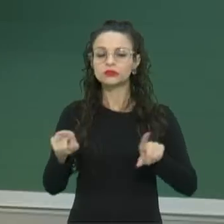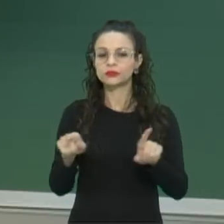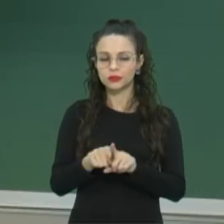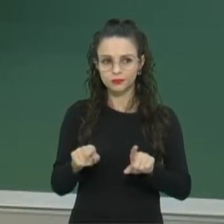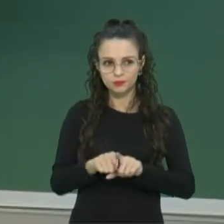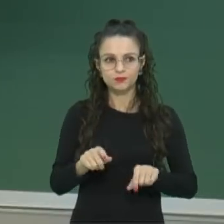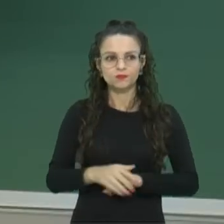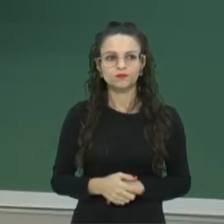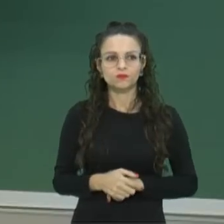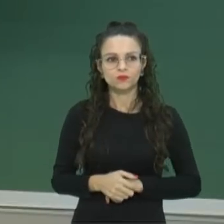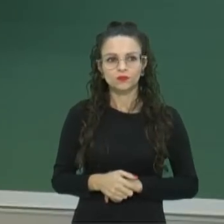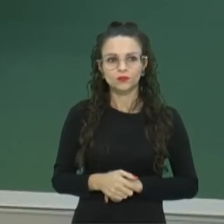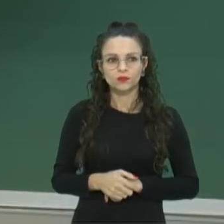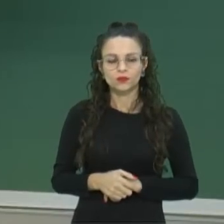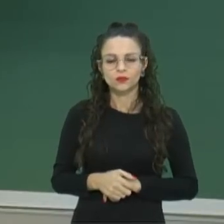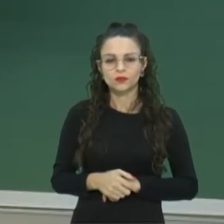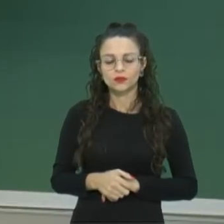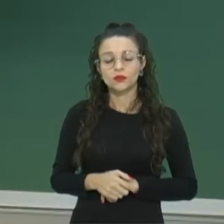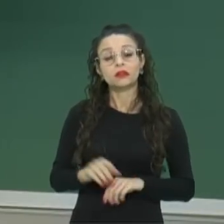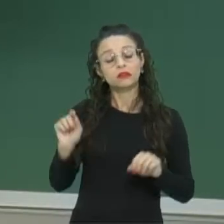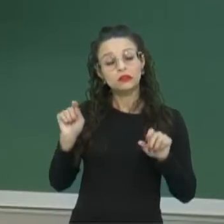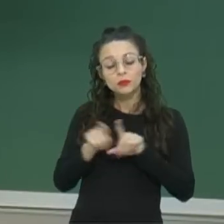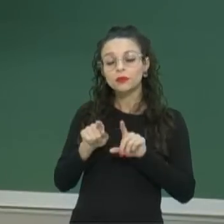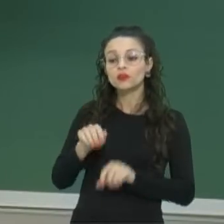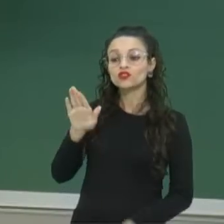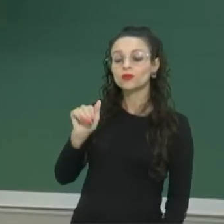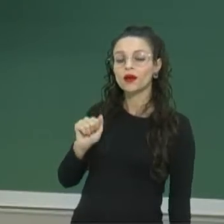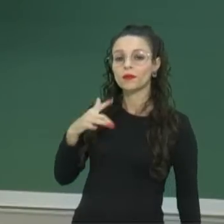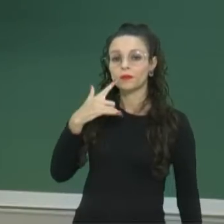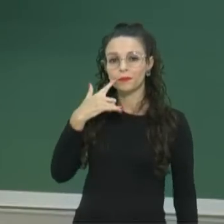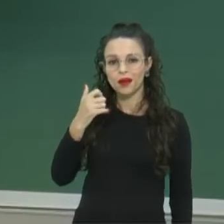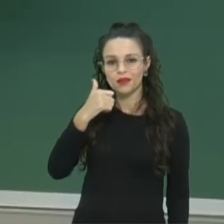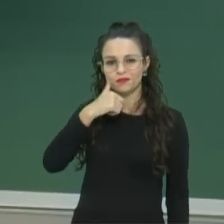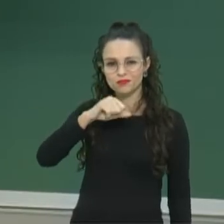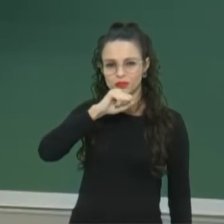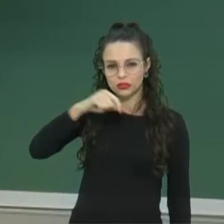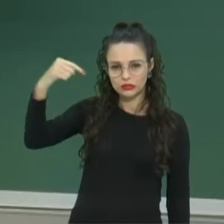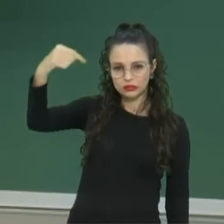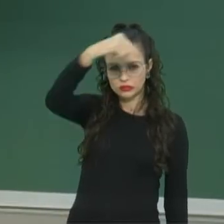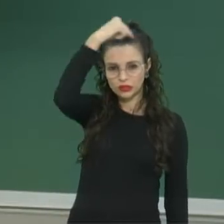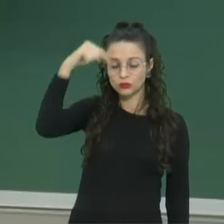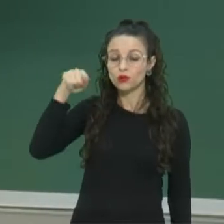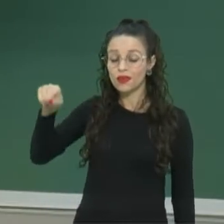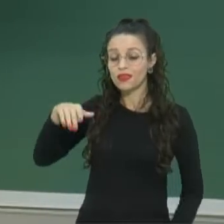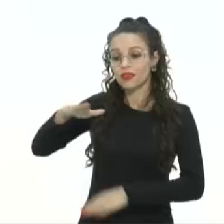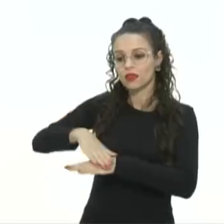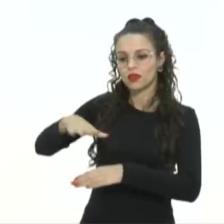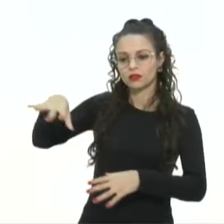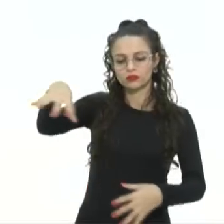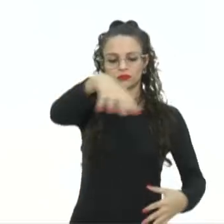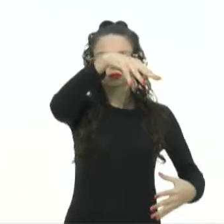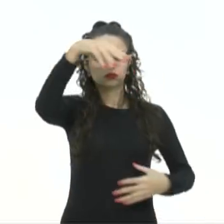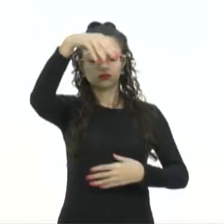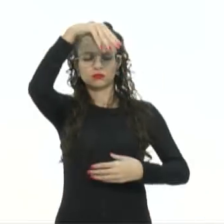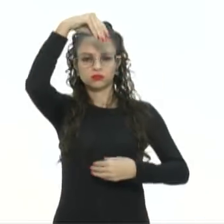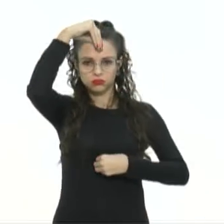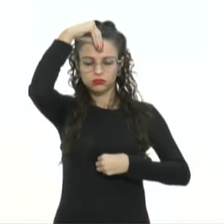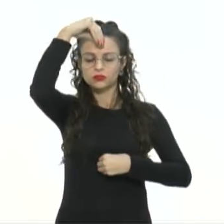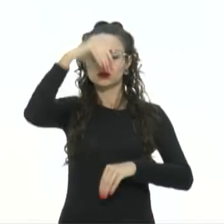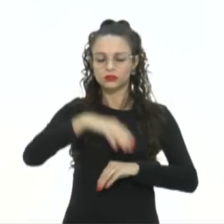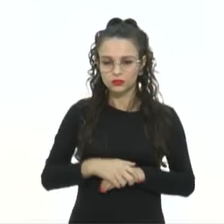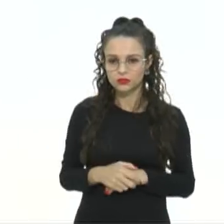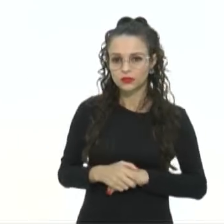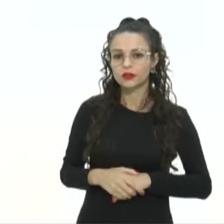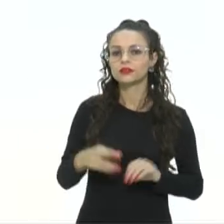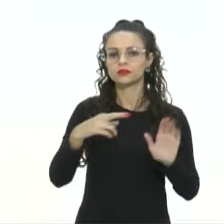também chamados de pais e mães de santo. Eles são os intermediários para as manifestações das entidades. Há regras